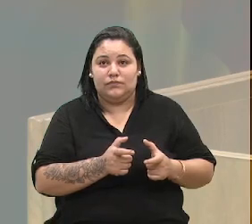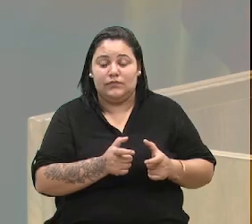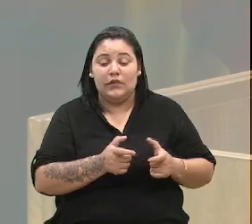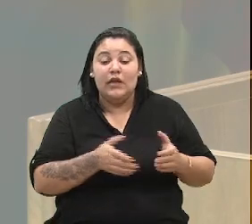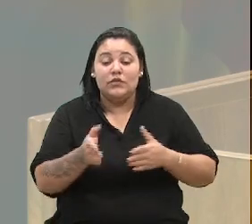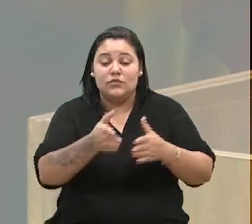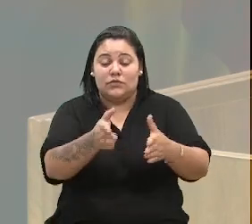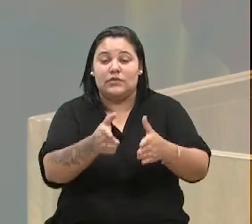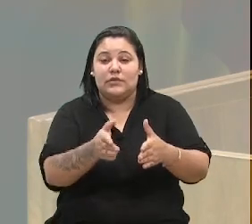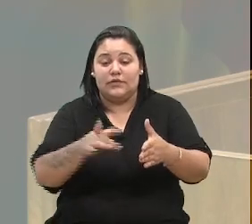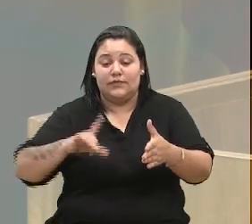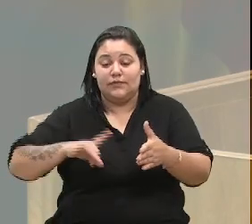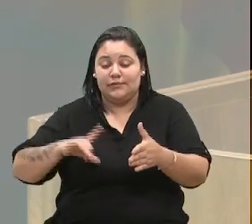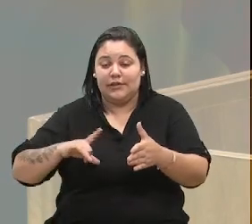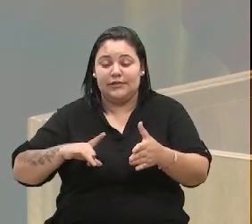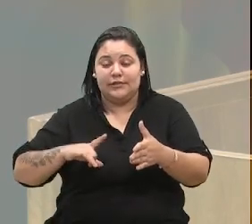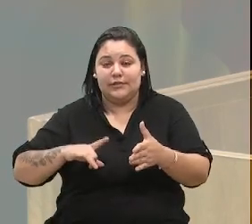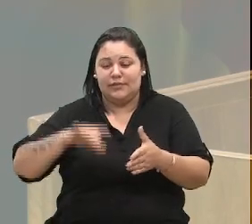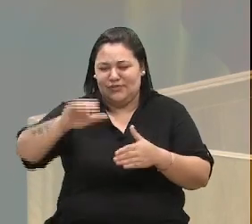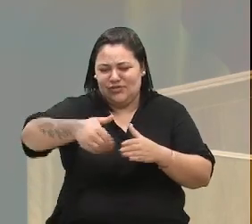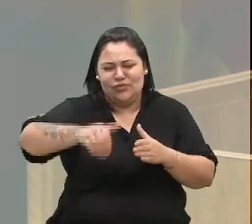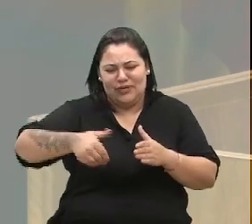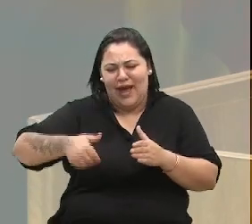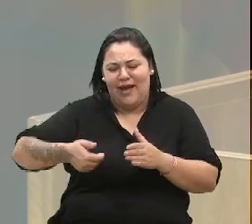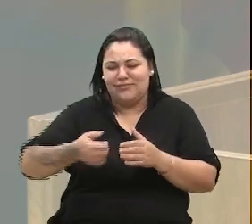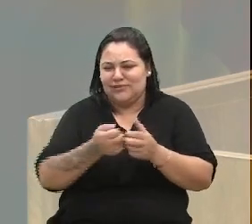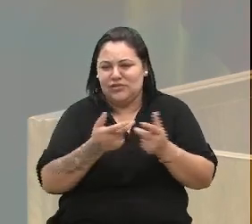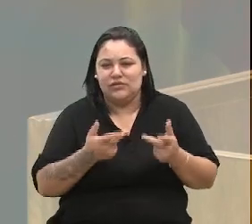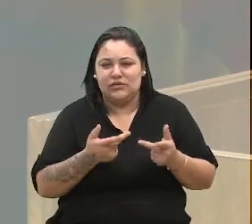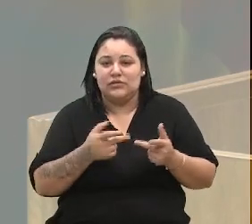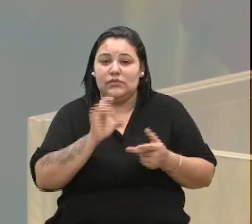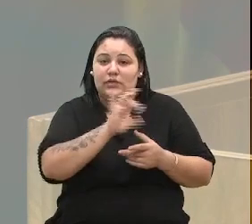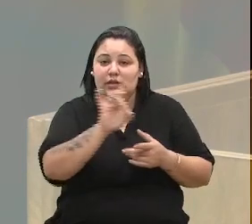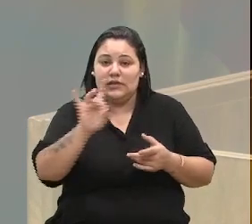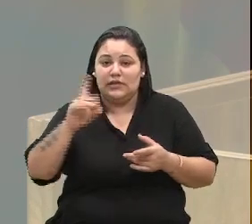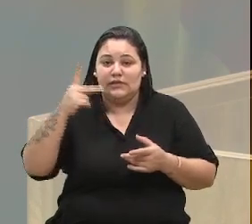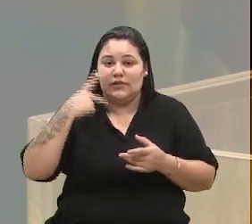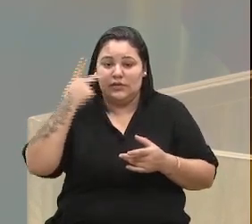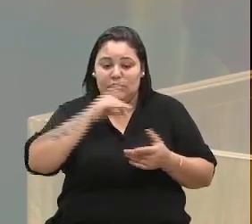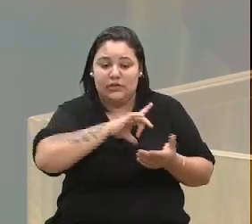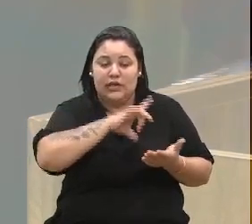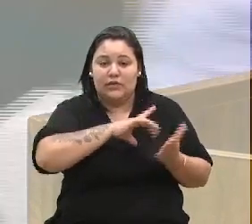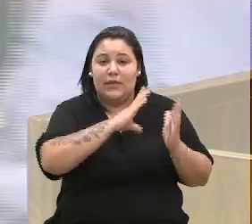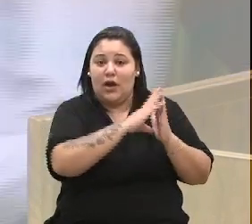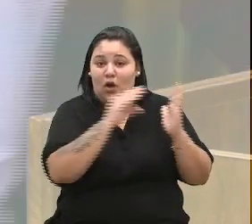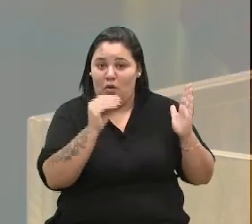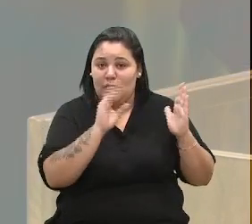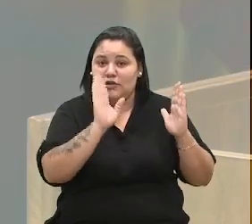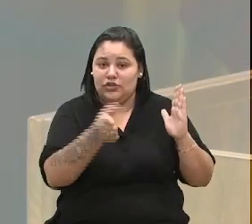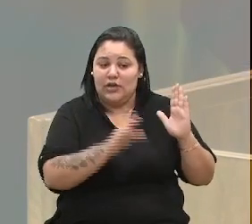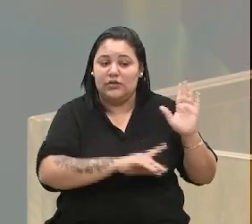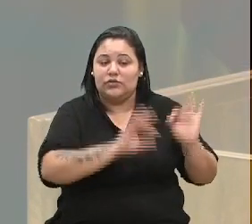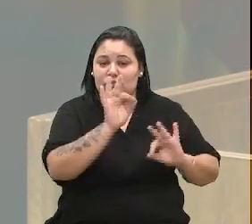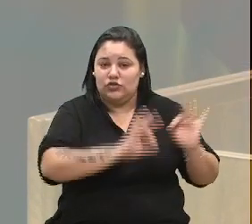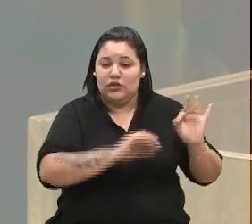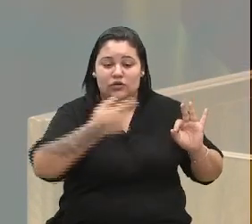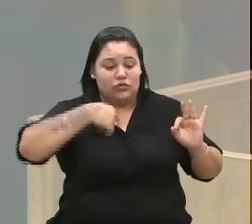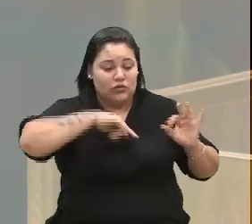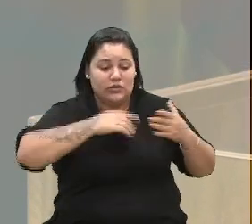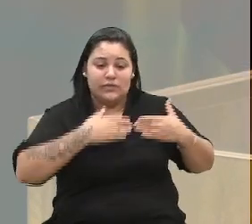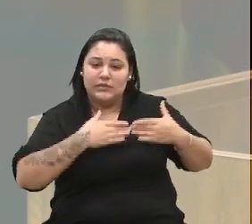são necessárias, né? Então, cada vereador tem uma cópia do projeto, né? Estamos à disposição para tirar dúvidas,